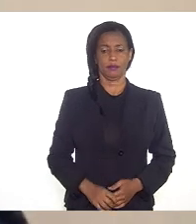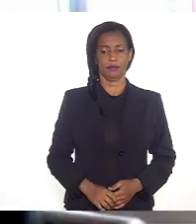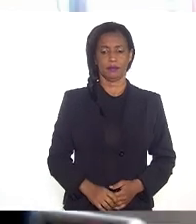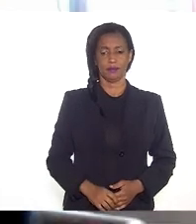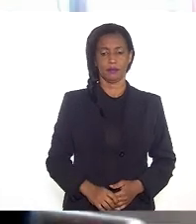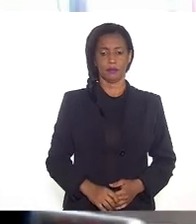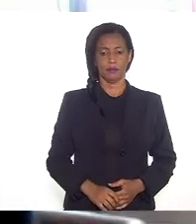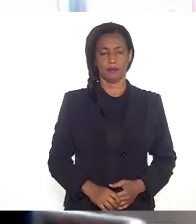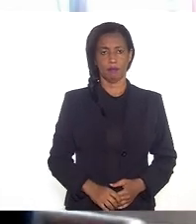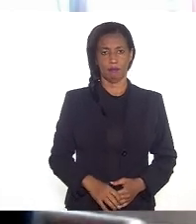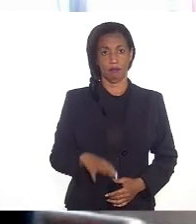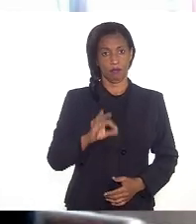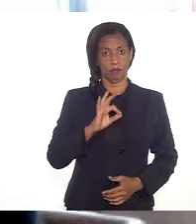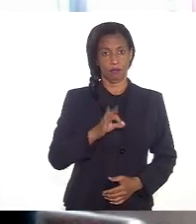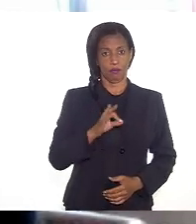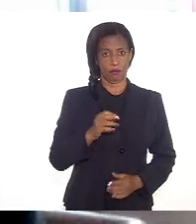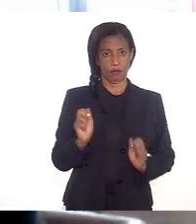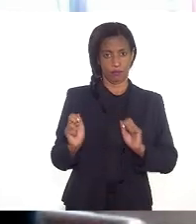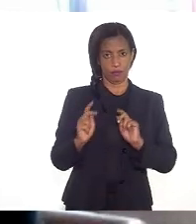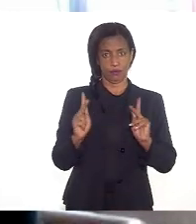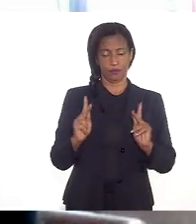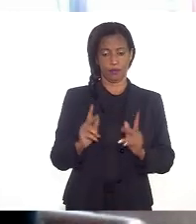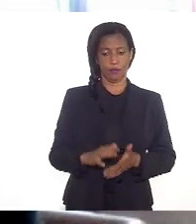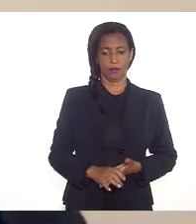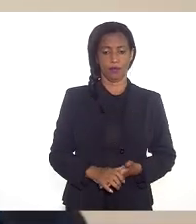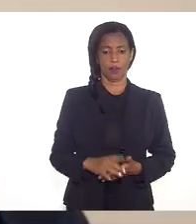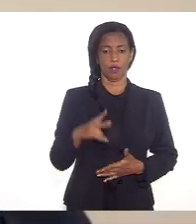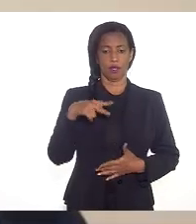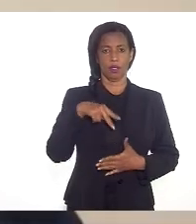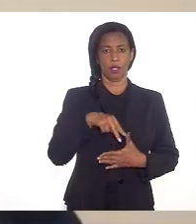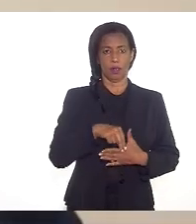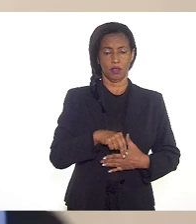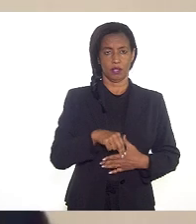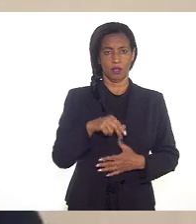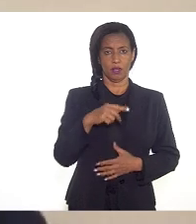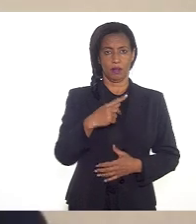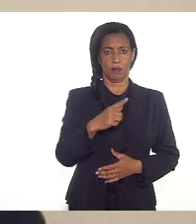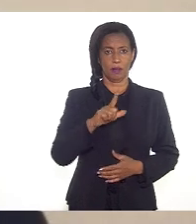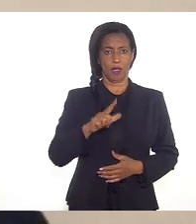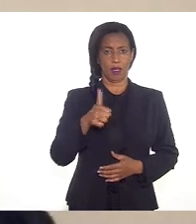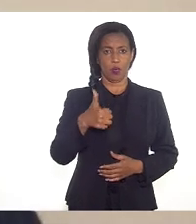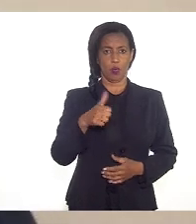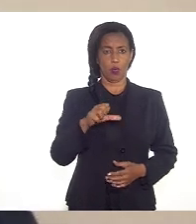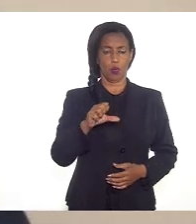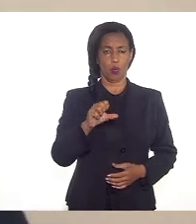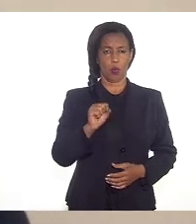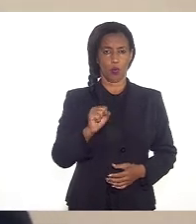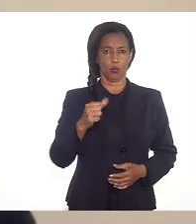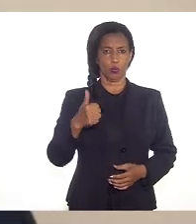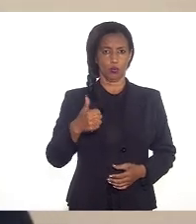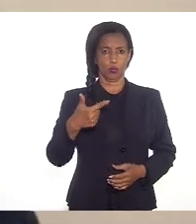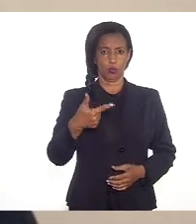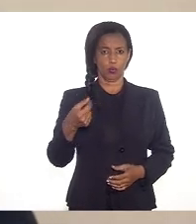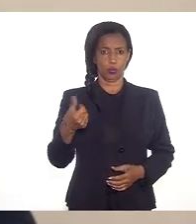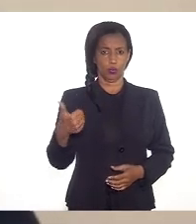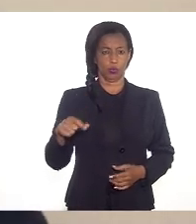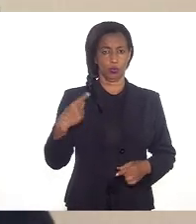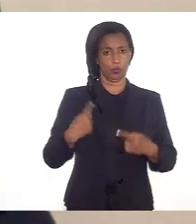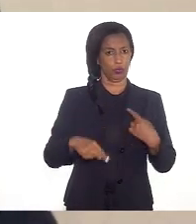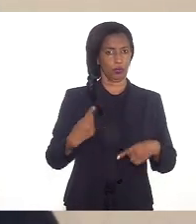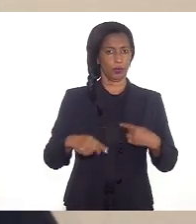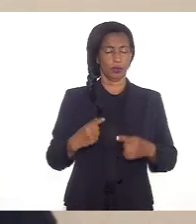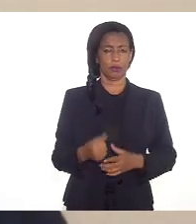Está certo. Ok? É uma anexação ao PL 1281 de 19, em